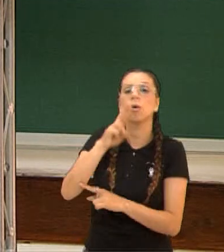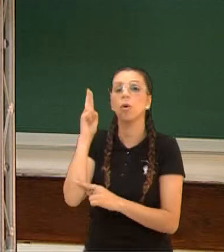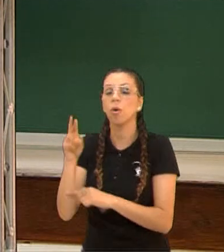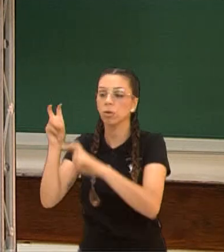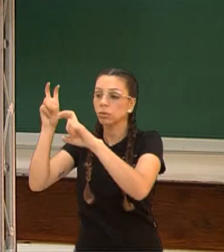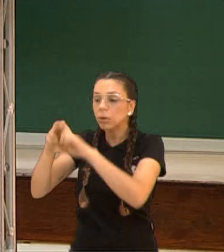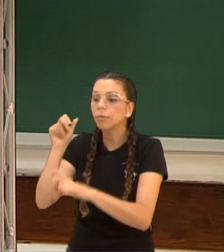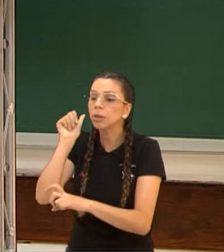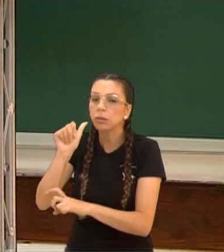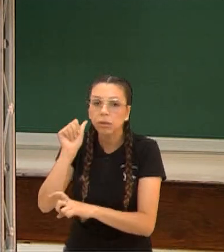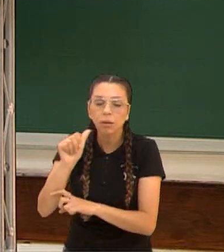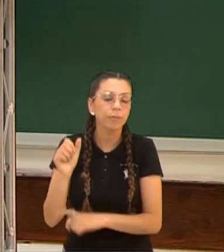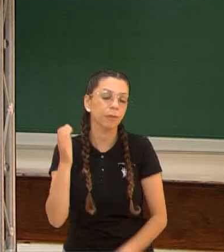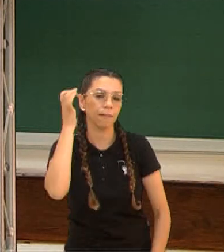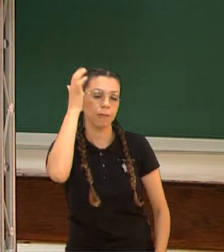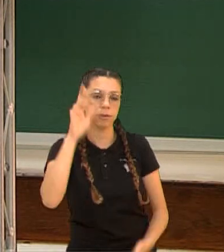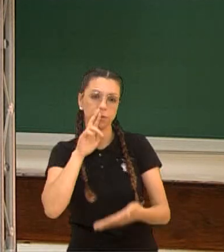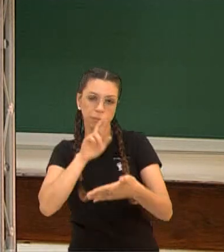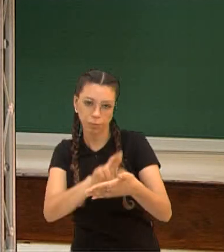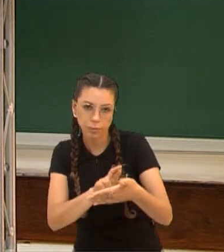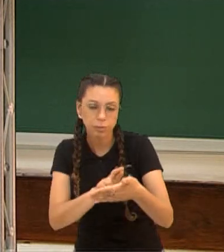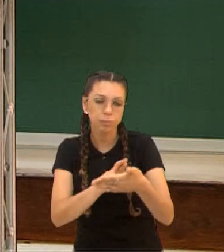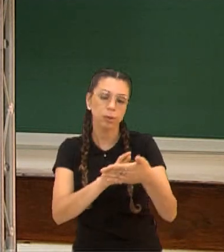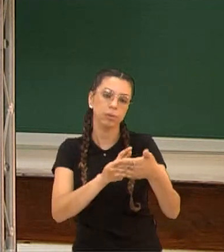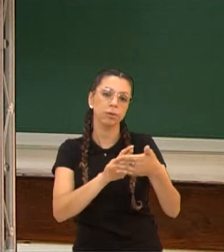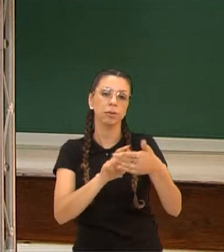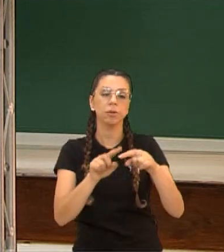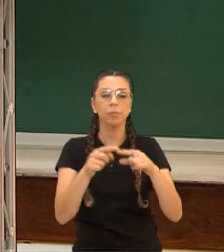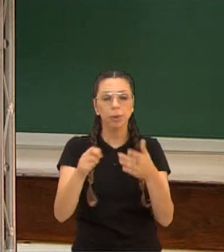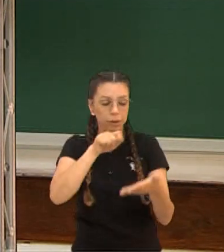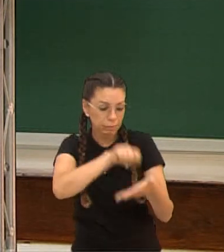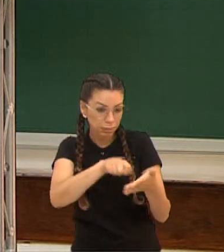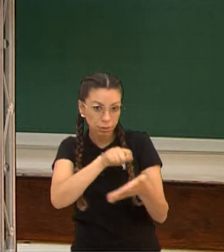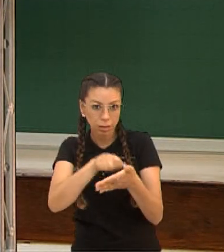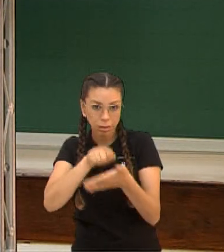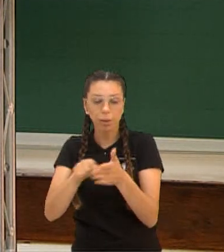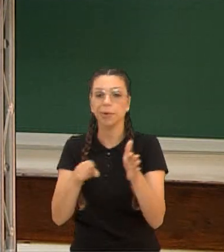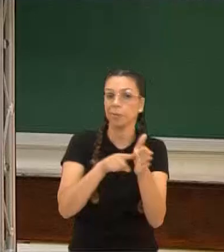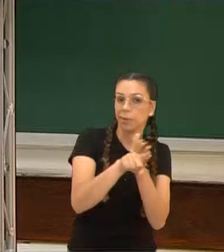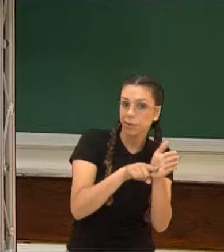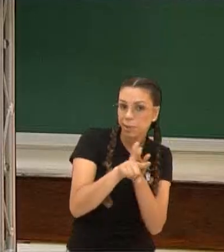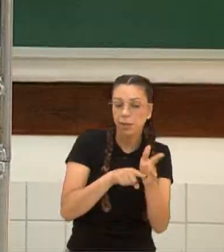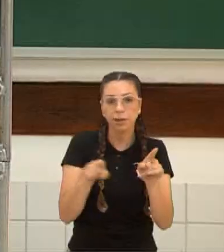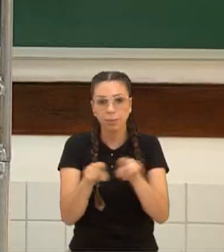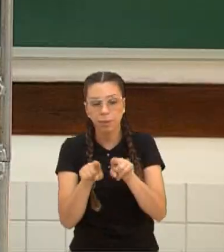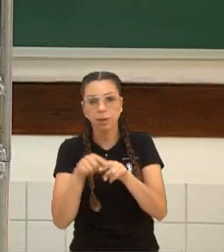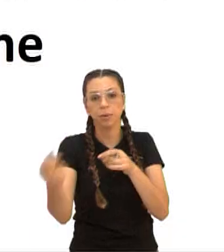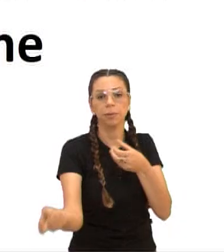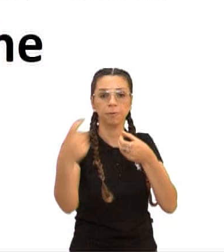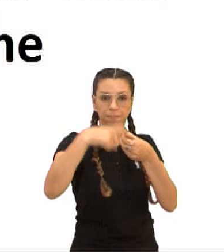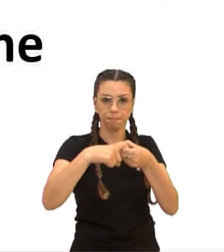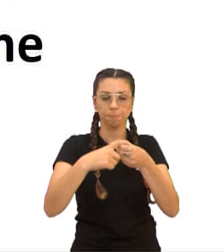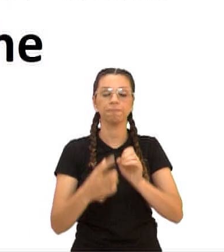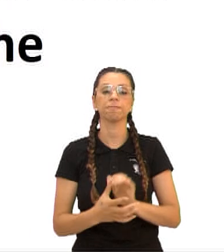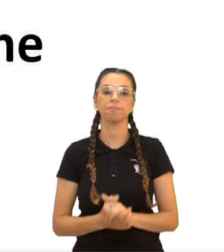poltrona? Bem facinho de responder essa, vou dar um tempinho um pouquinho maior para você escrever bem, pesquisar bastante também. A gente já volta.